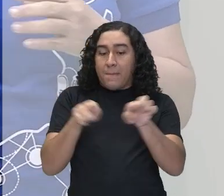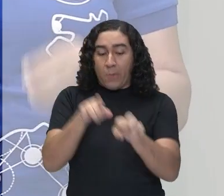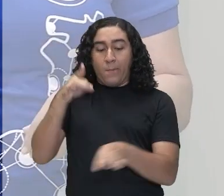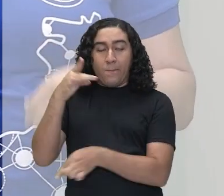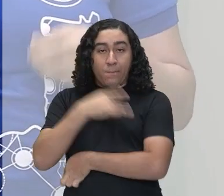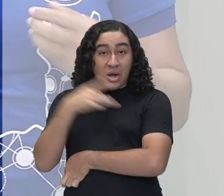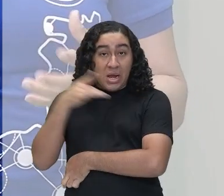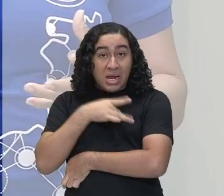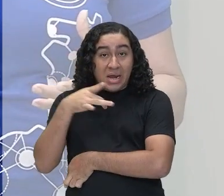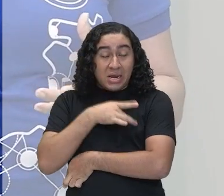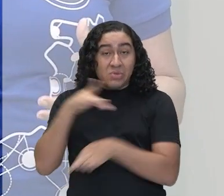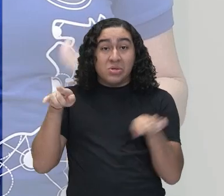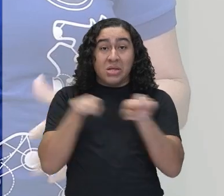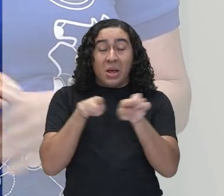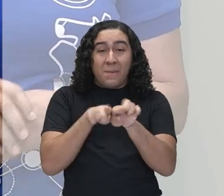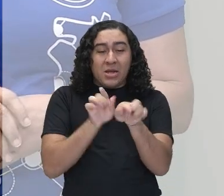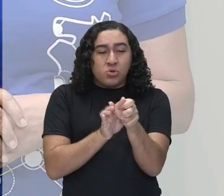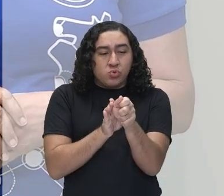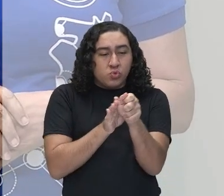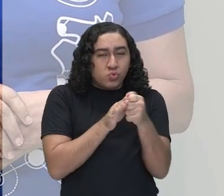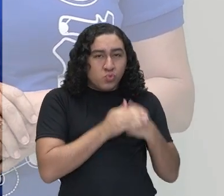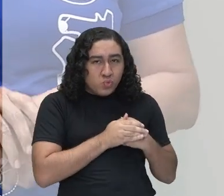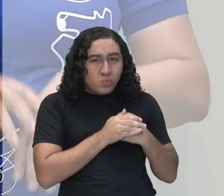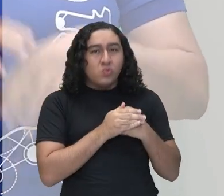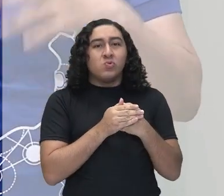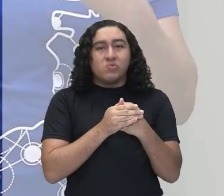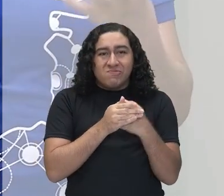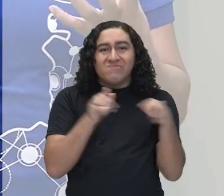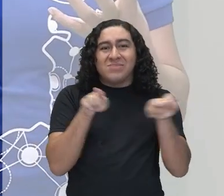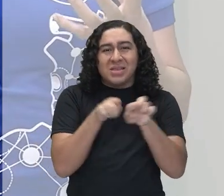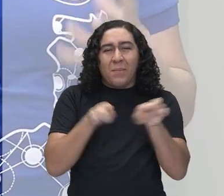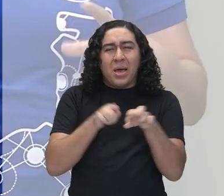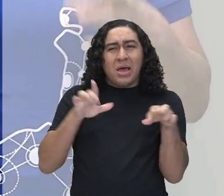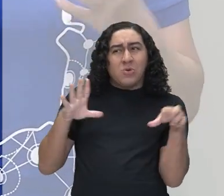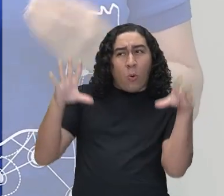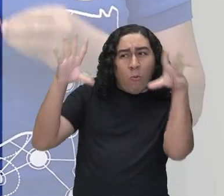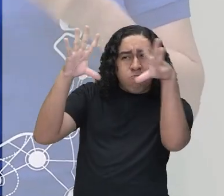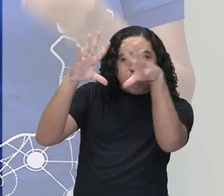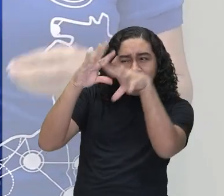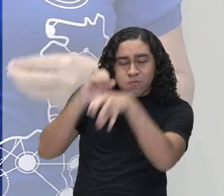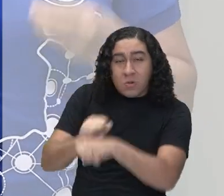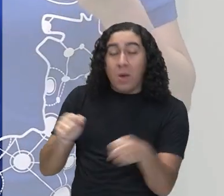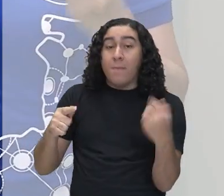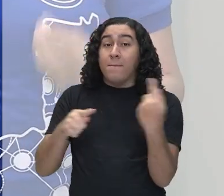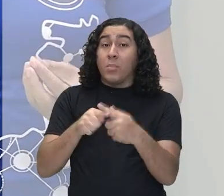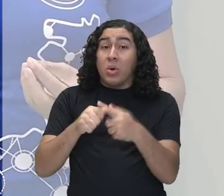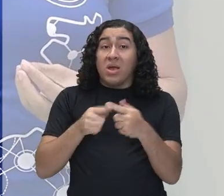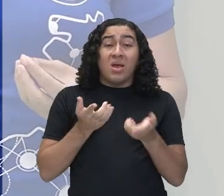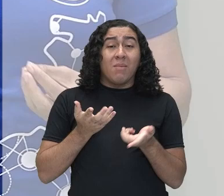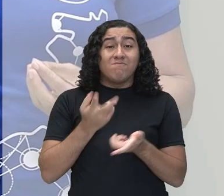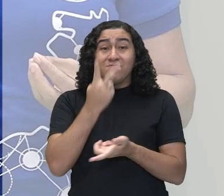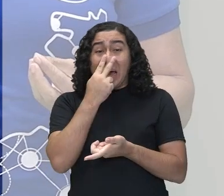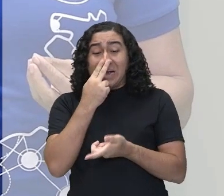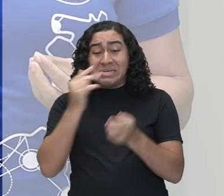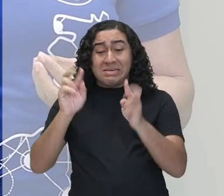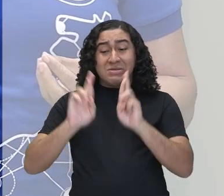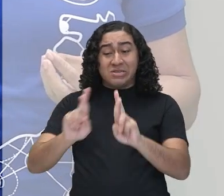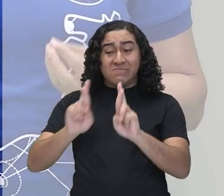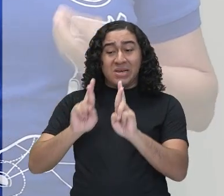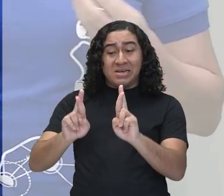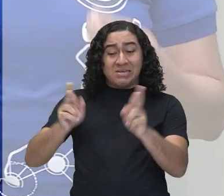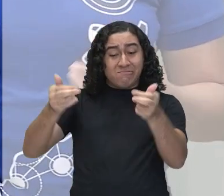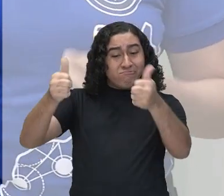né, no que é trágico, né, meio sombrio, porque ele não vê luz no fim do